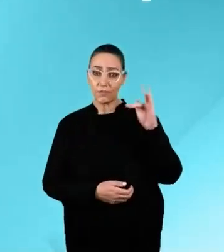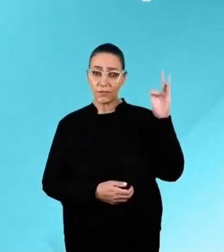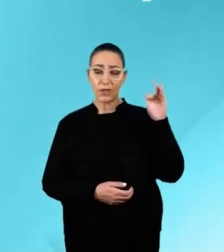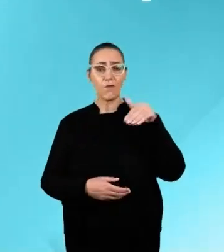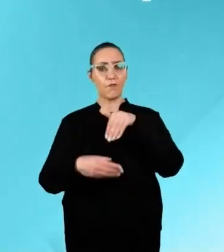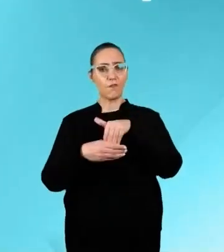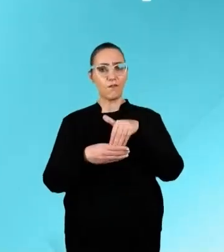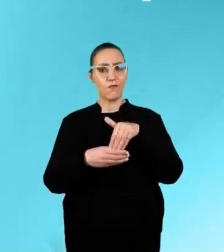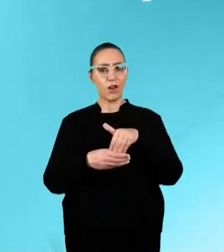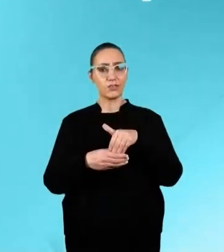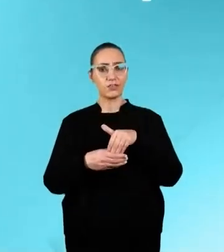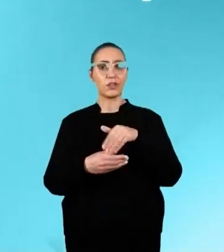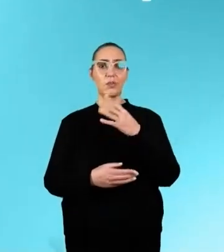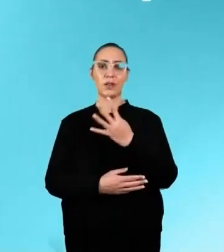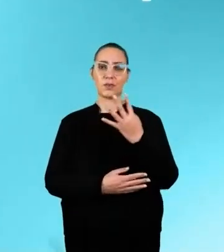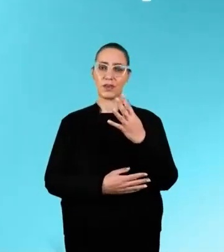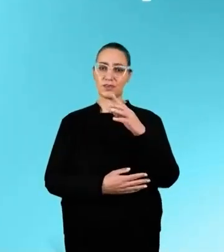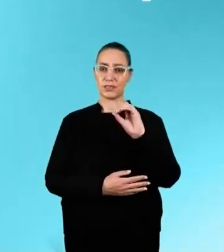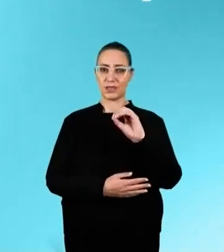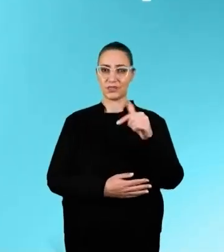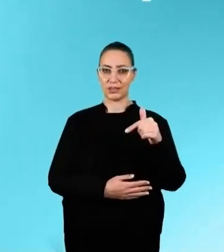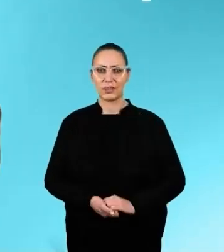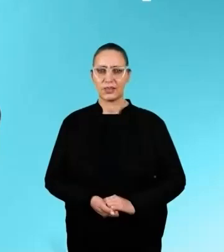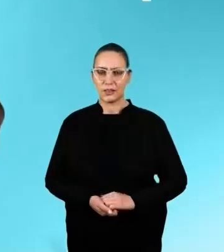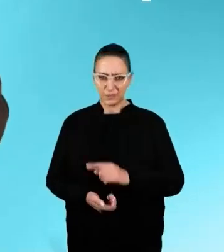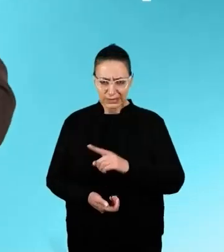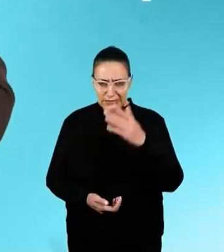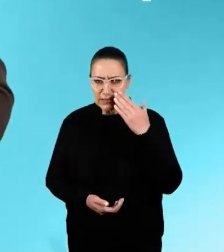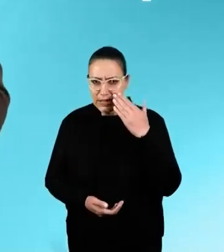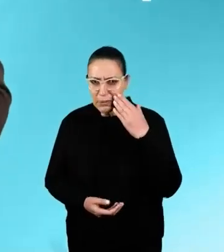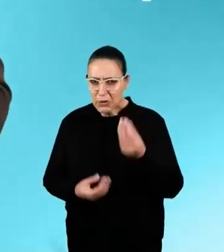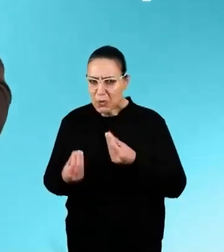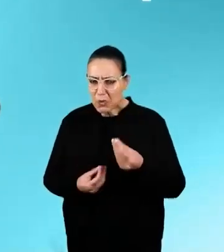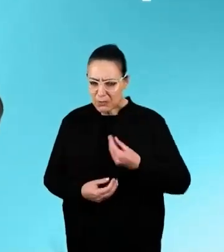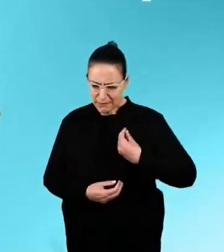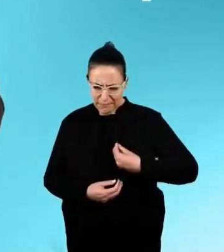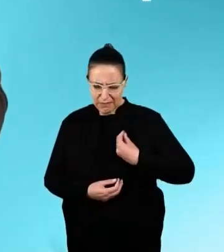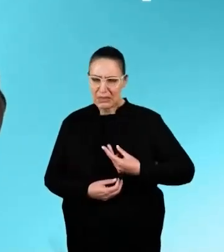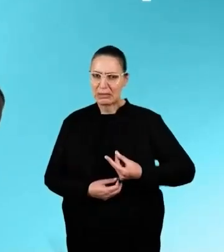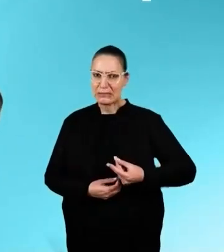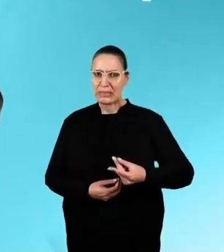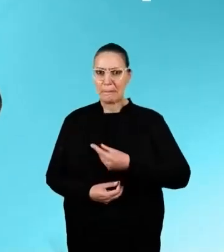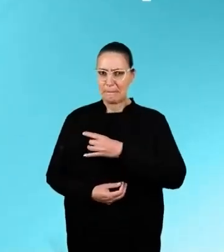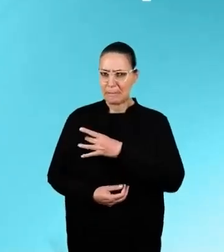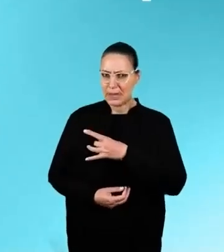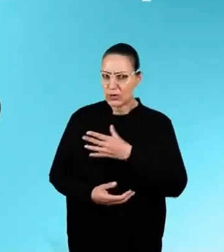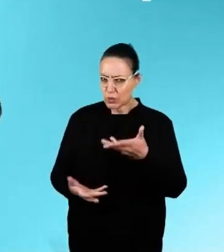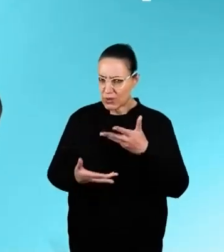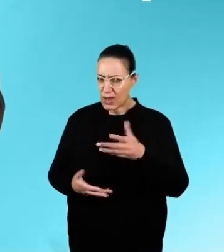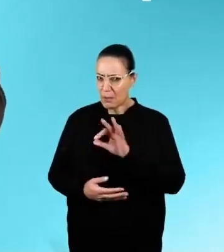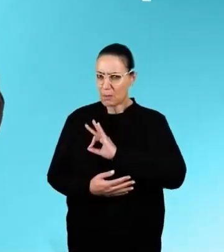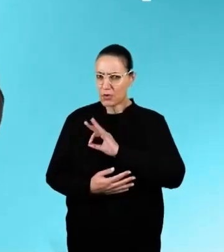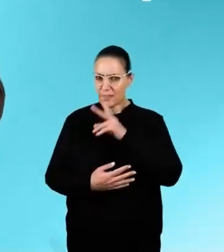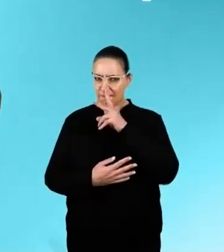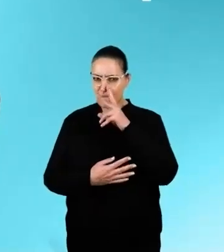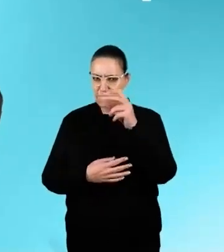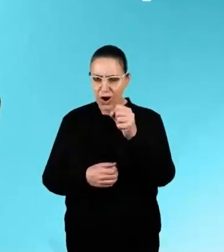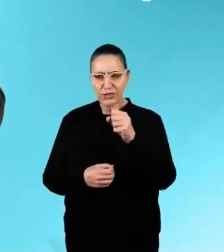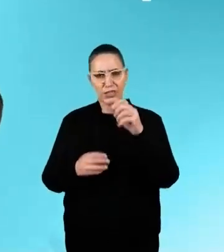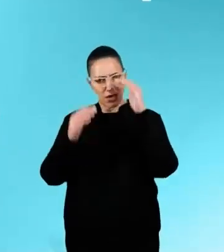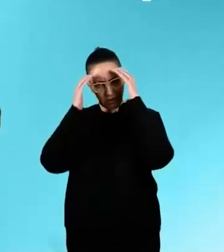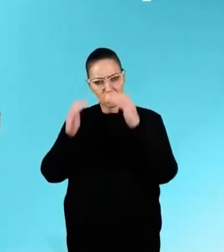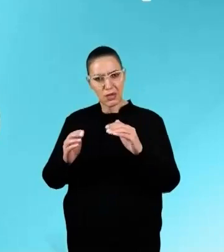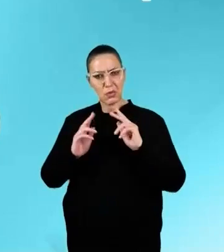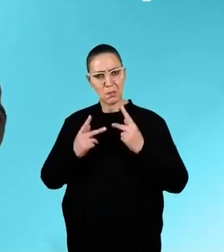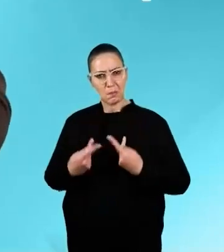Para deputado federal, Ricardo Montana, 4407. Você sabe o que é viver com medo? Quero uma polícia forte que respeite os direitos humanos para